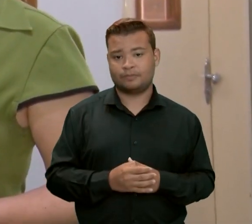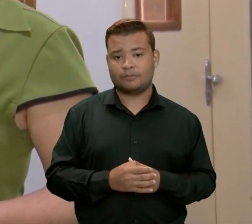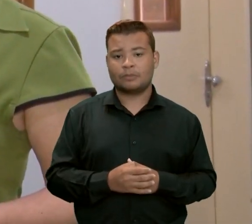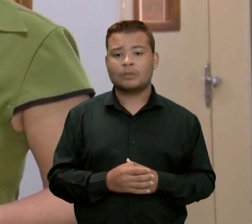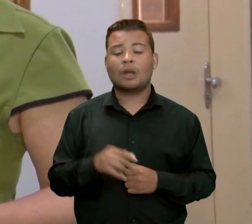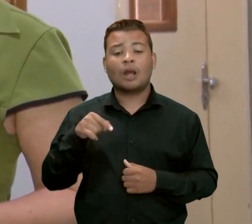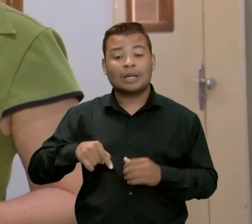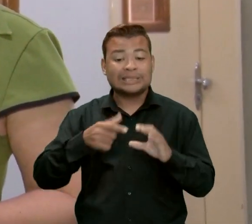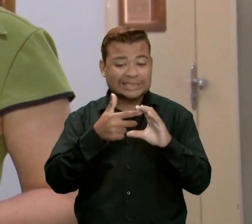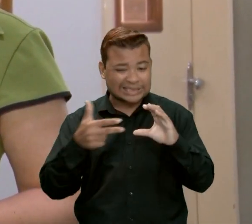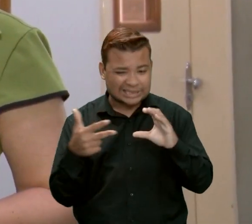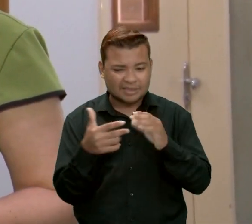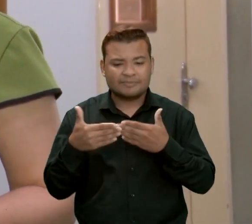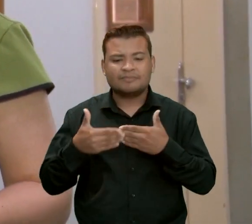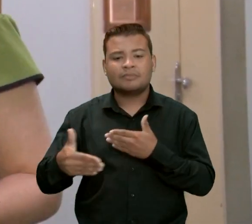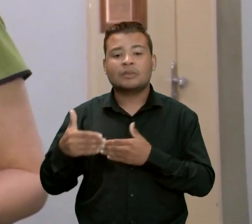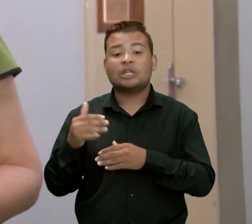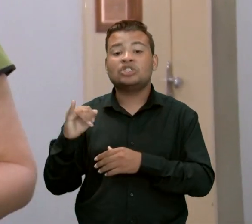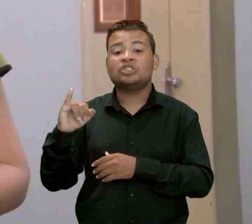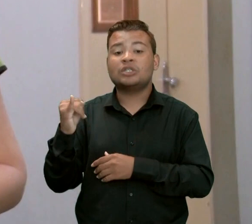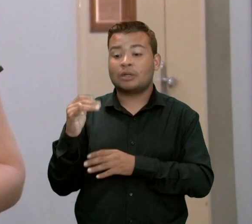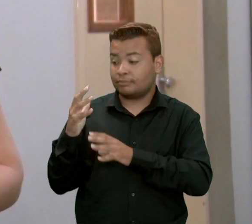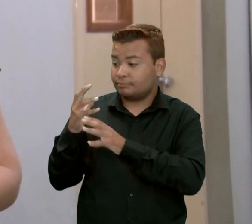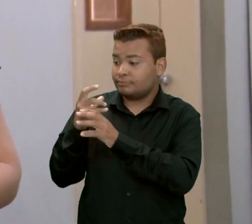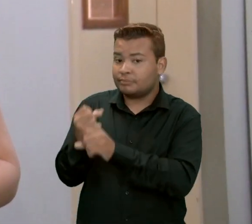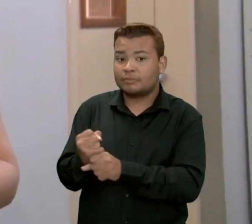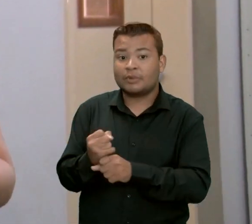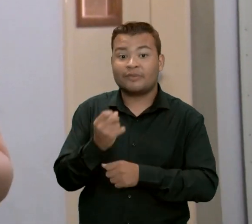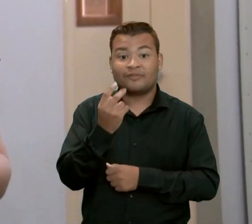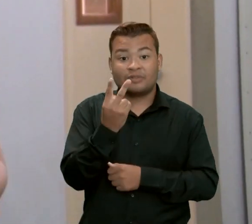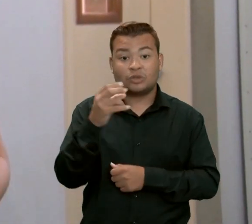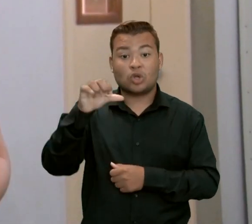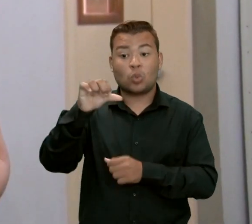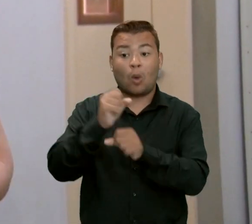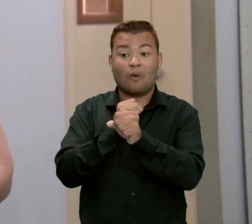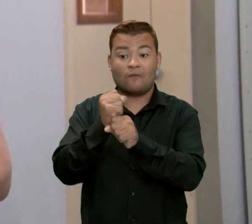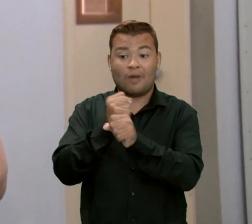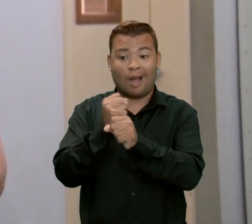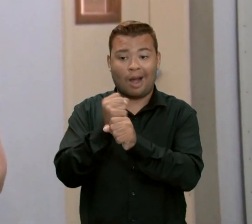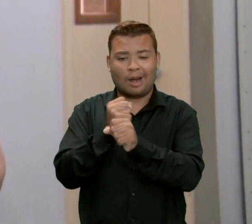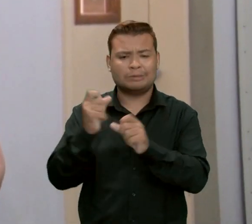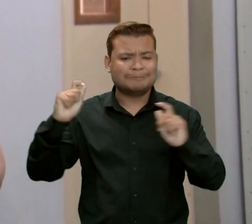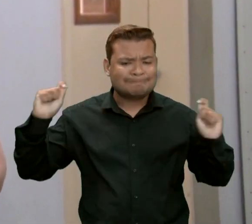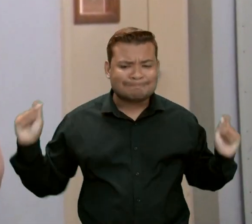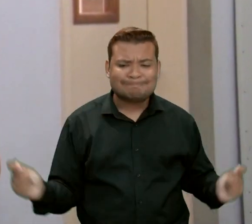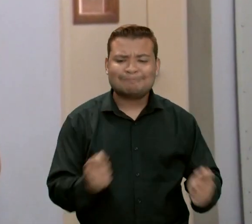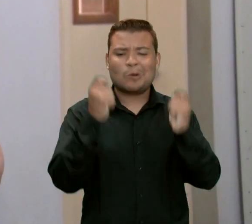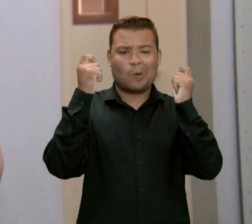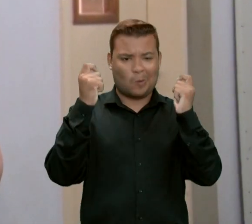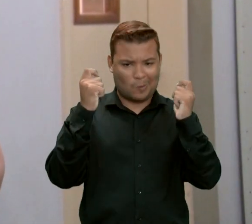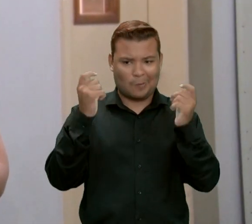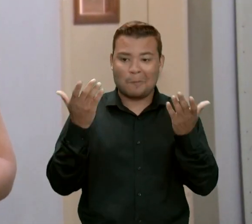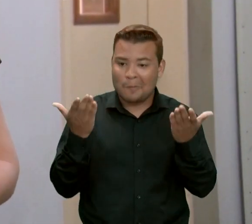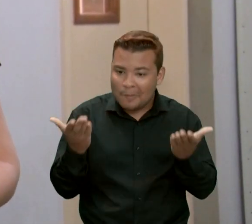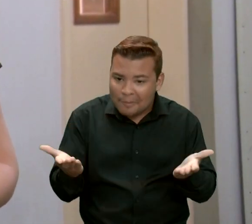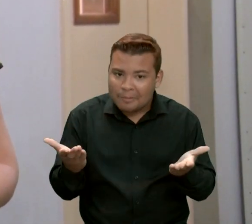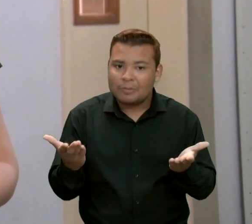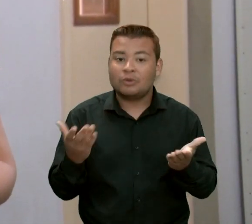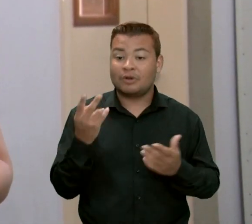no Centro de Línguas, em janeiro do ano que vem, 29 anos. E aí, para comemorar esse aniversário do 29º